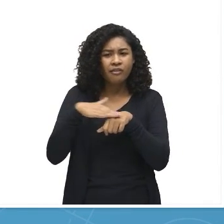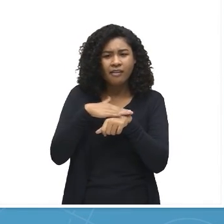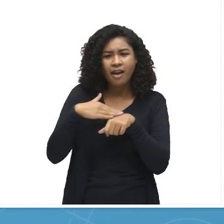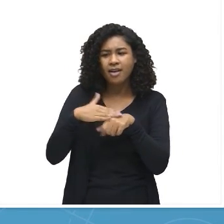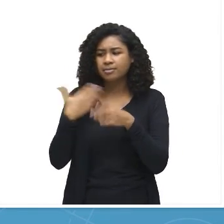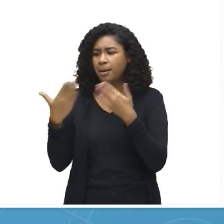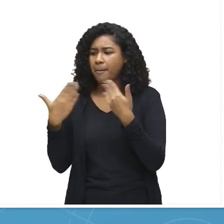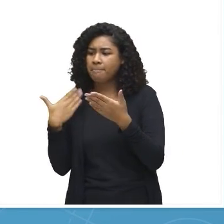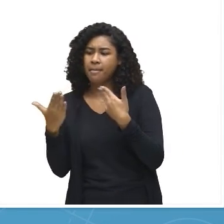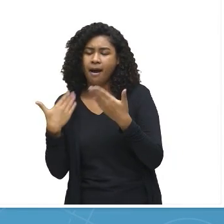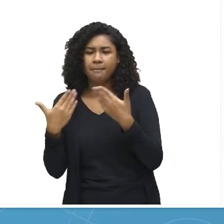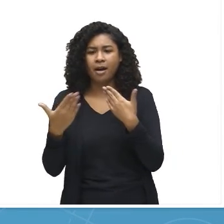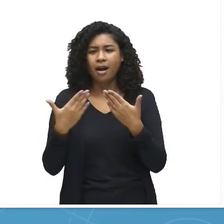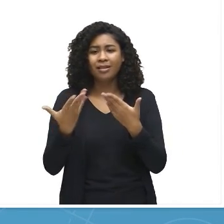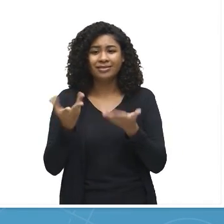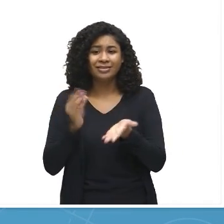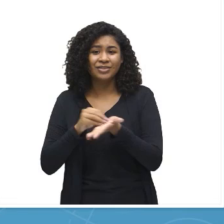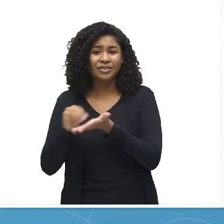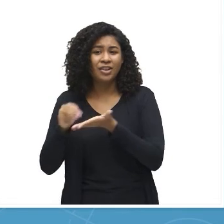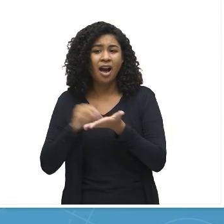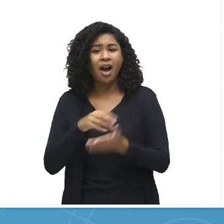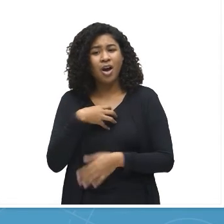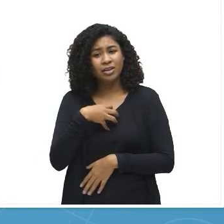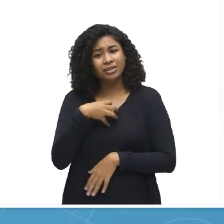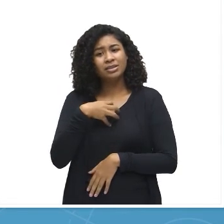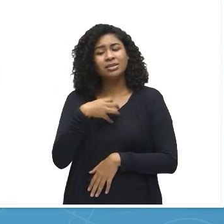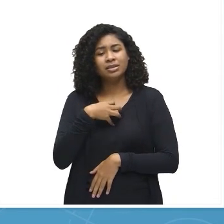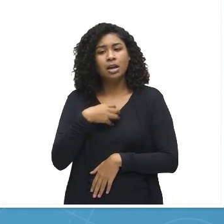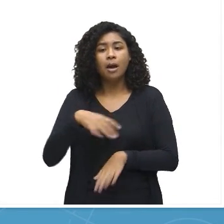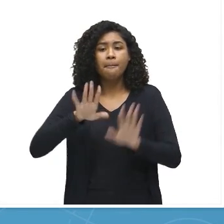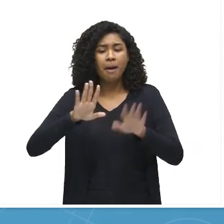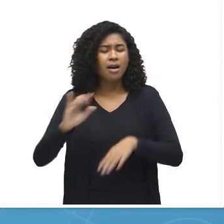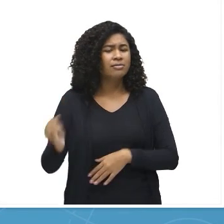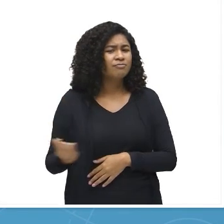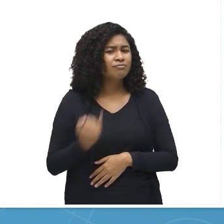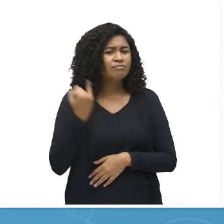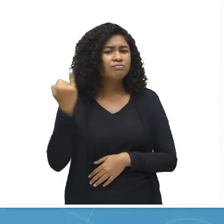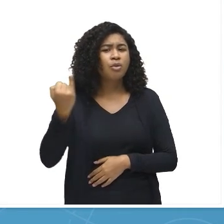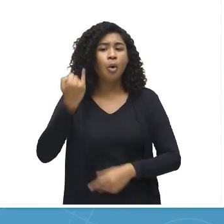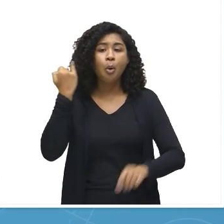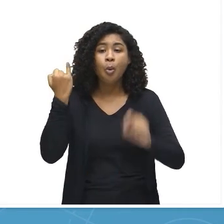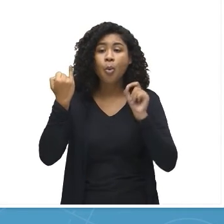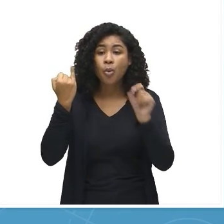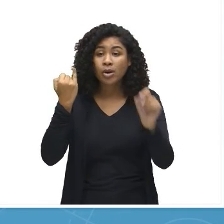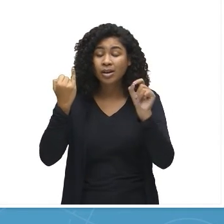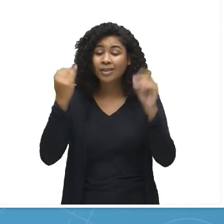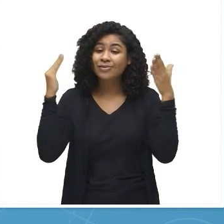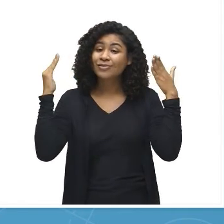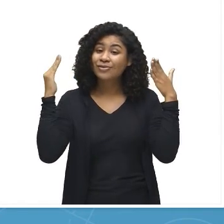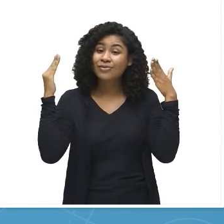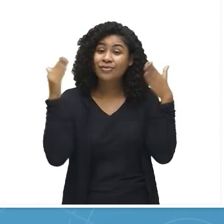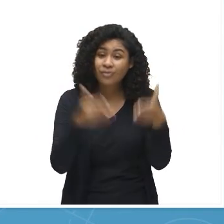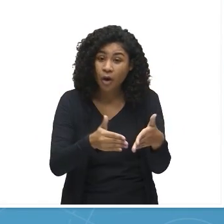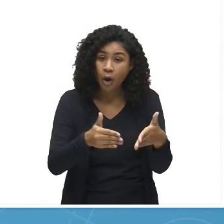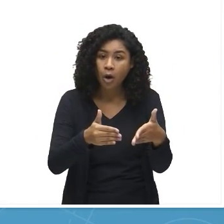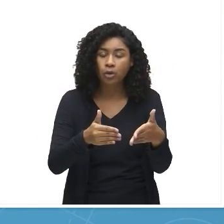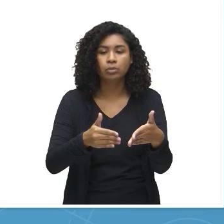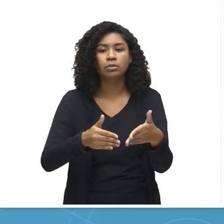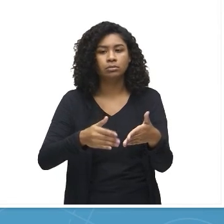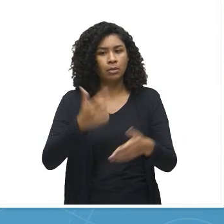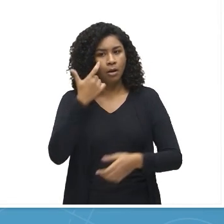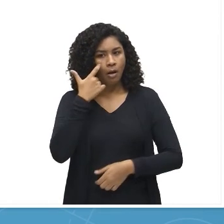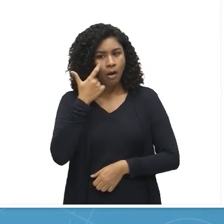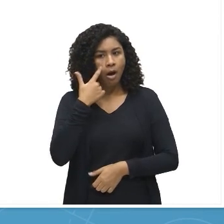e a gente sabe que está sem isso. Mas o importante é a gente manter aqui o foco, tá?